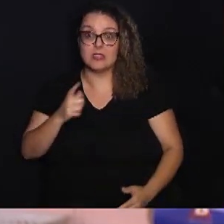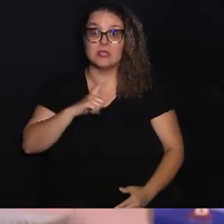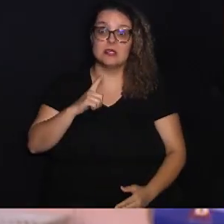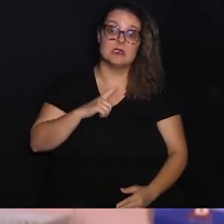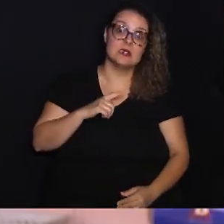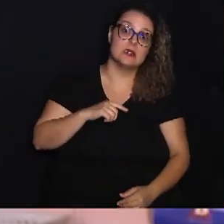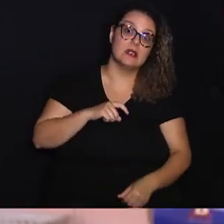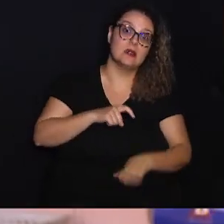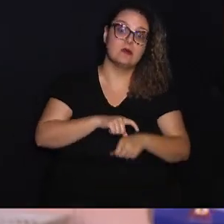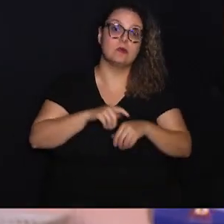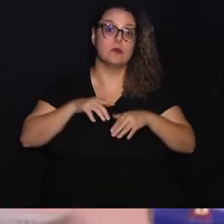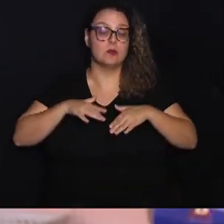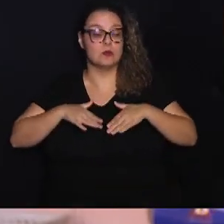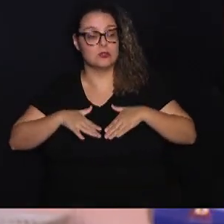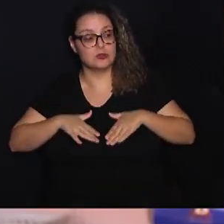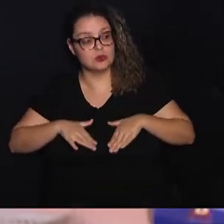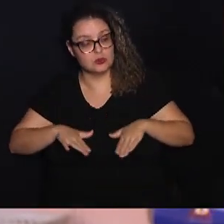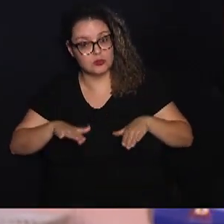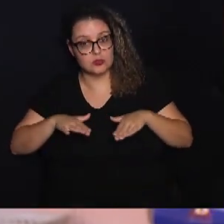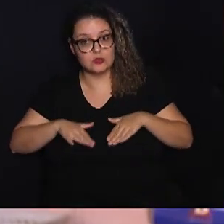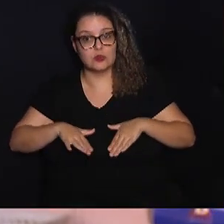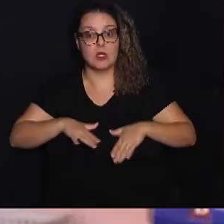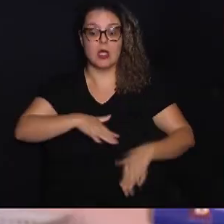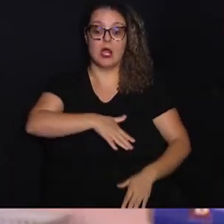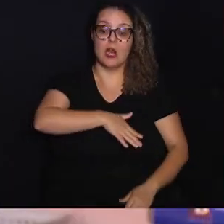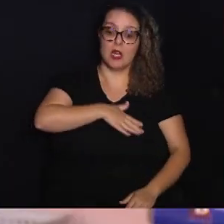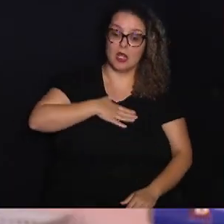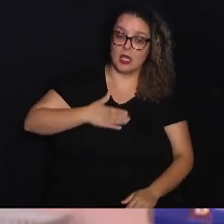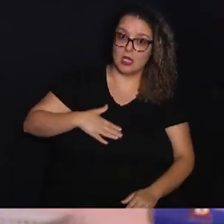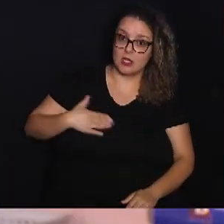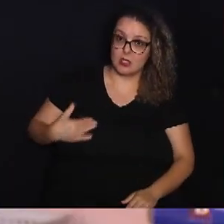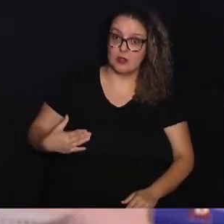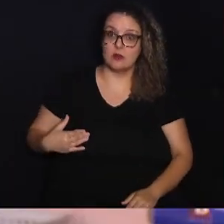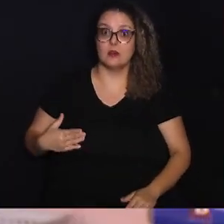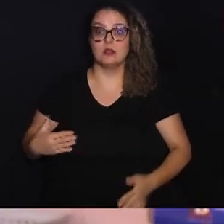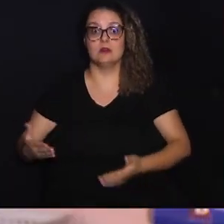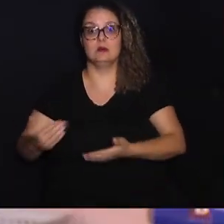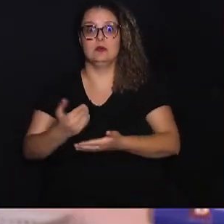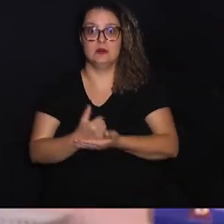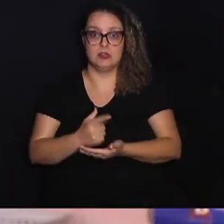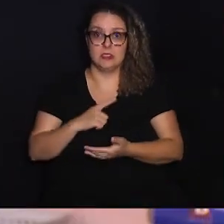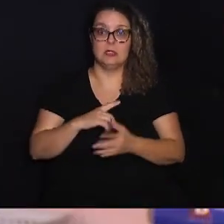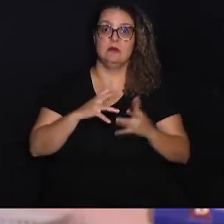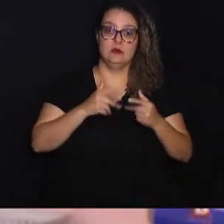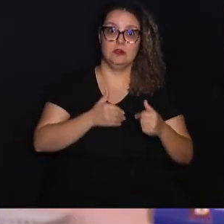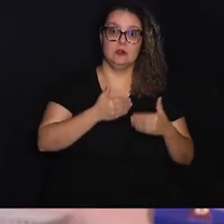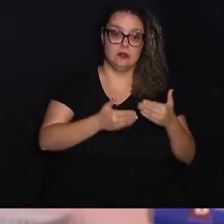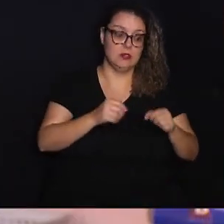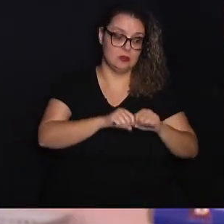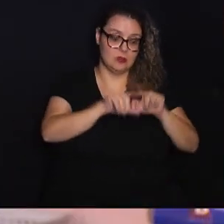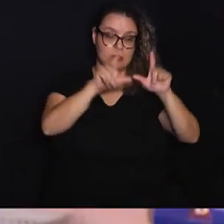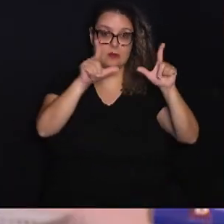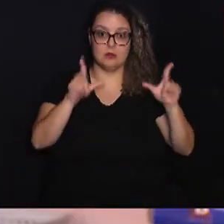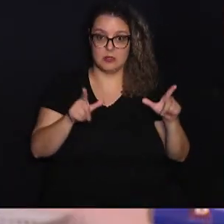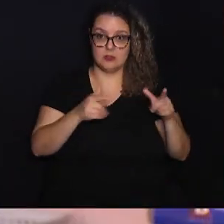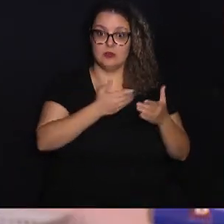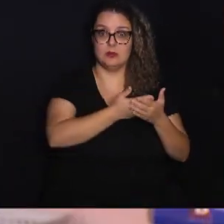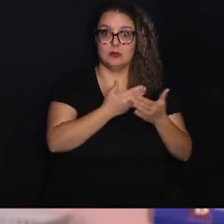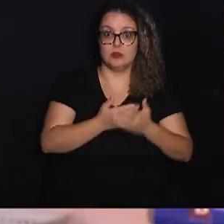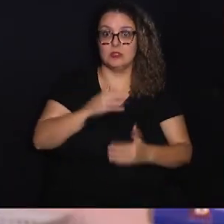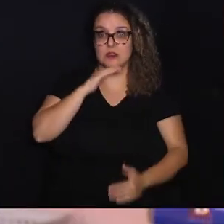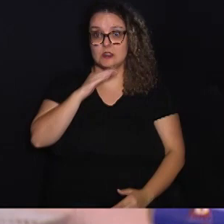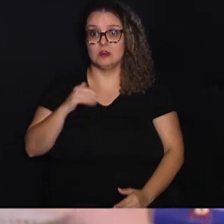de descansar. Então ele também é recolhido, porque já teve, né, todo o período da manhã e aí à tarde. E